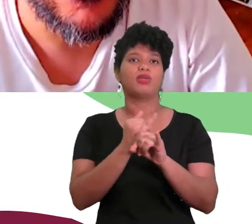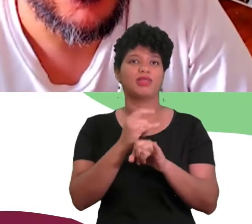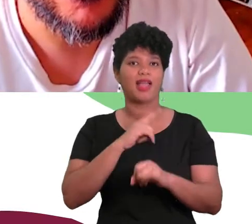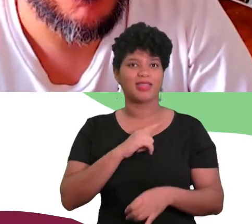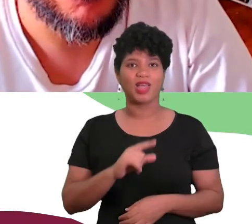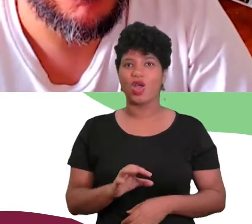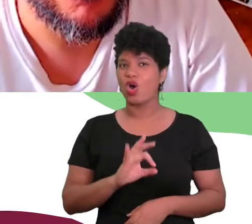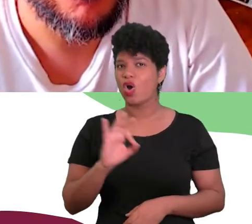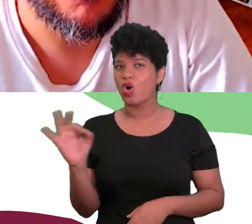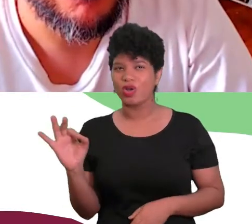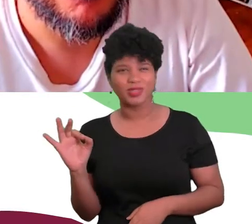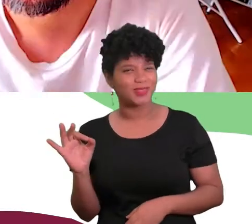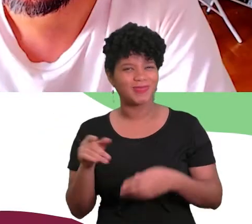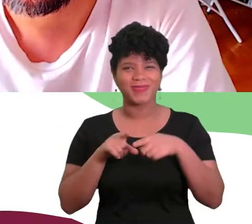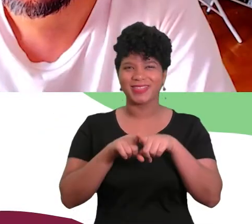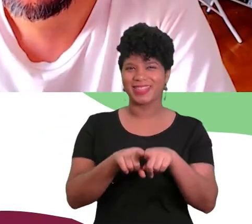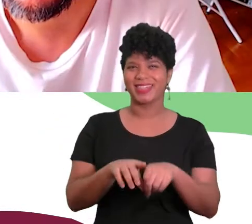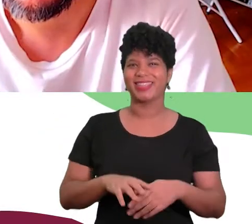vai ser uma parceria massa.